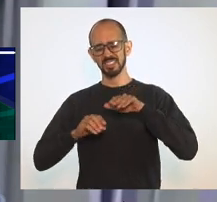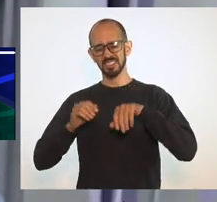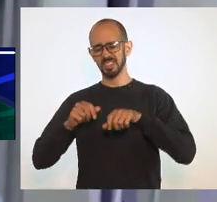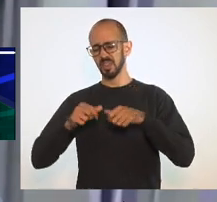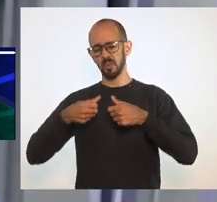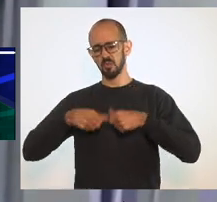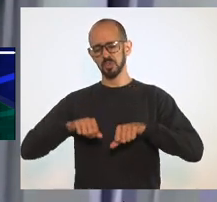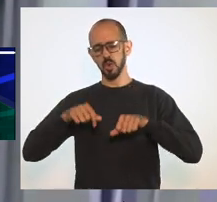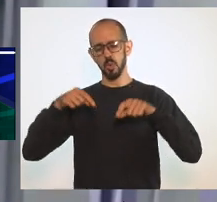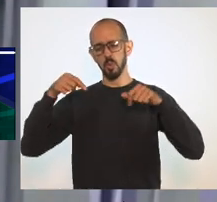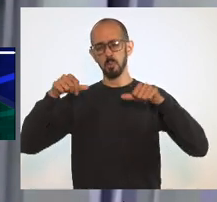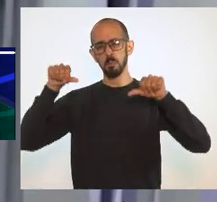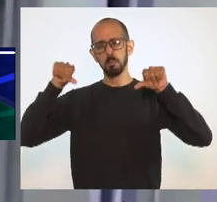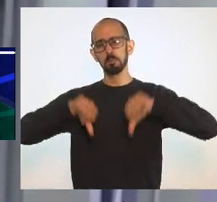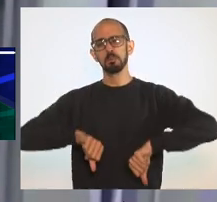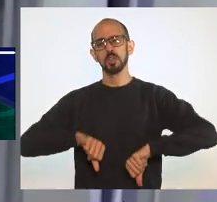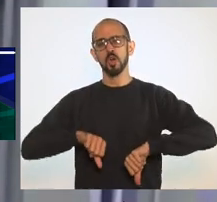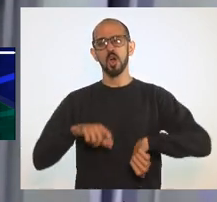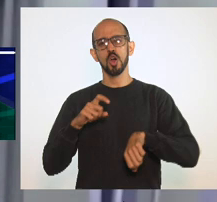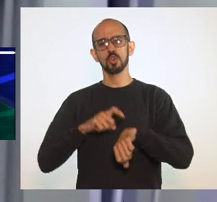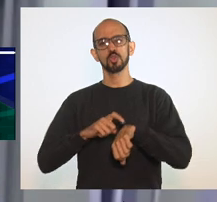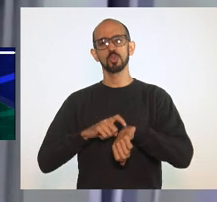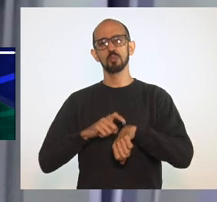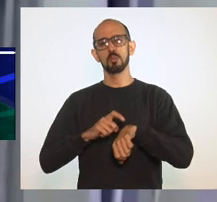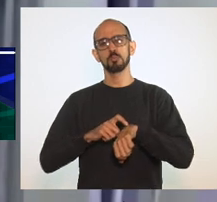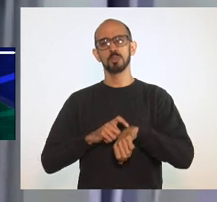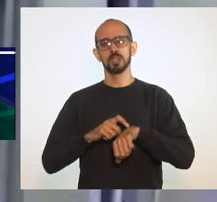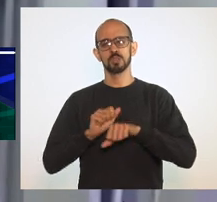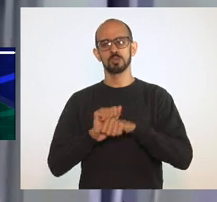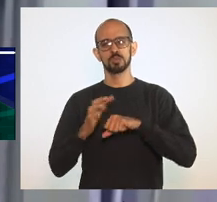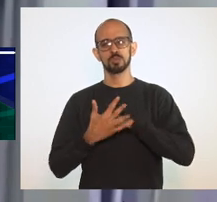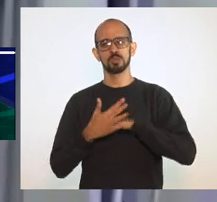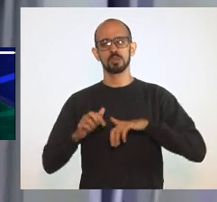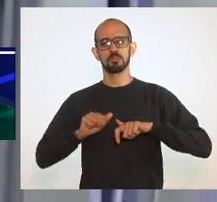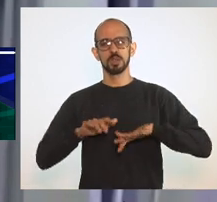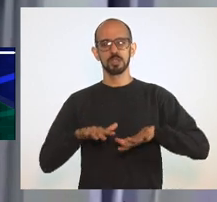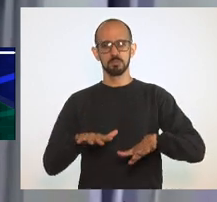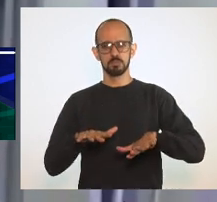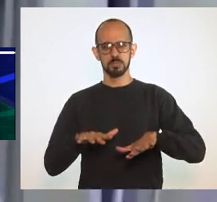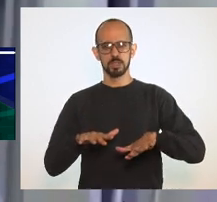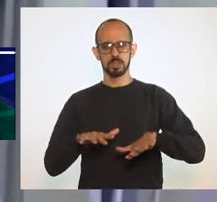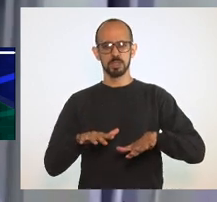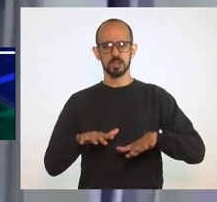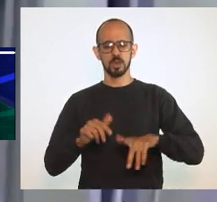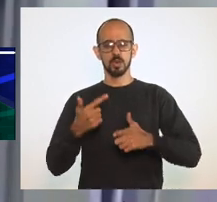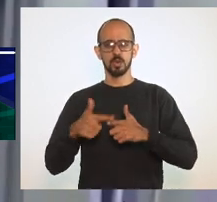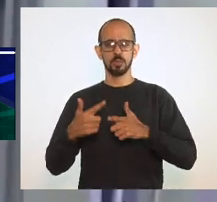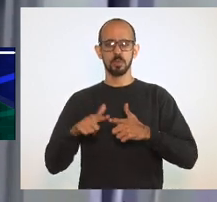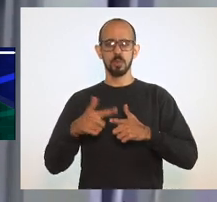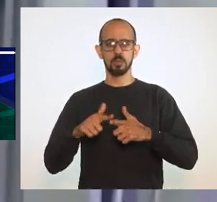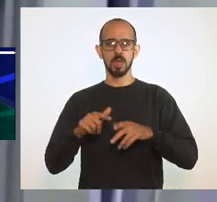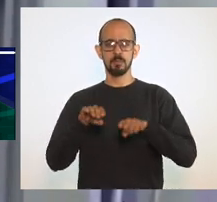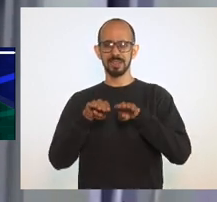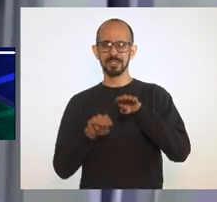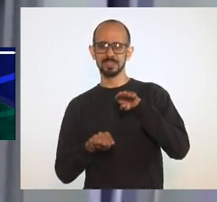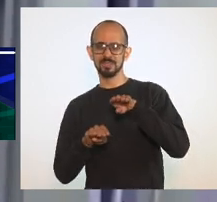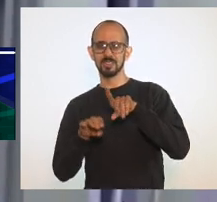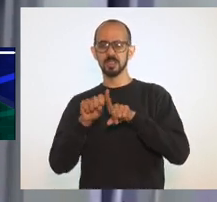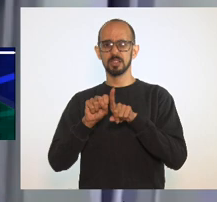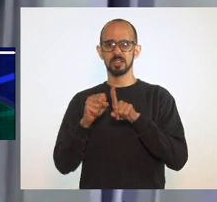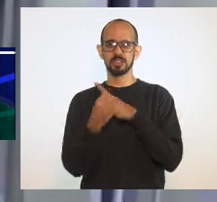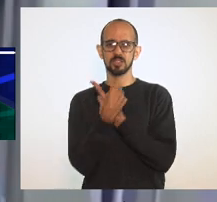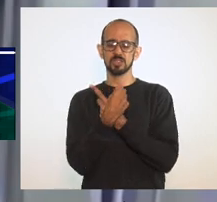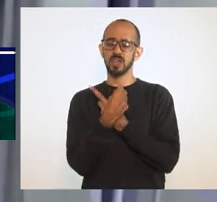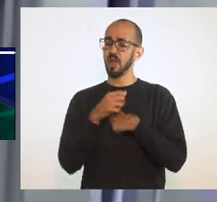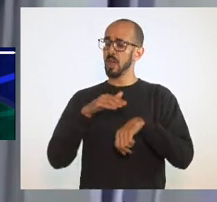no contexto da pandemia nesses últimos 12 meses. O tema das desigualdades sociais e o problema das desigualdades sociais é, na minha opinião, o problema